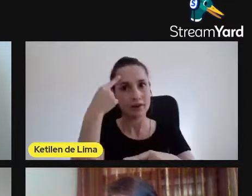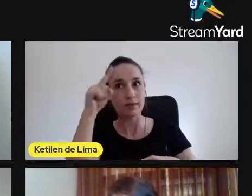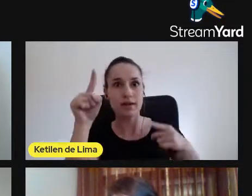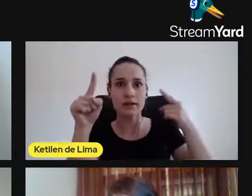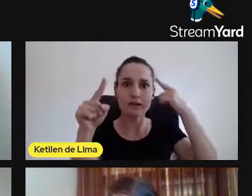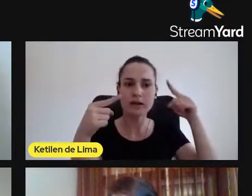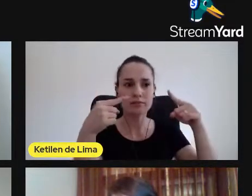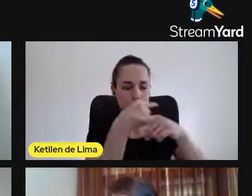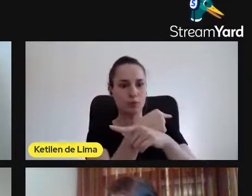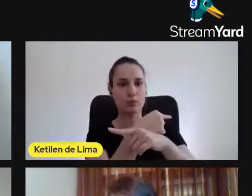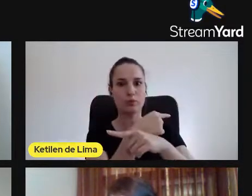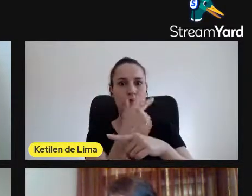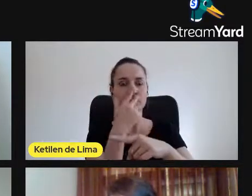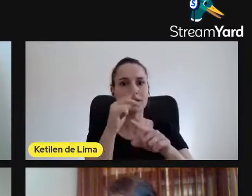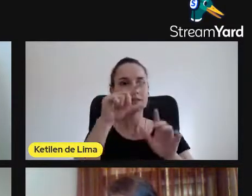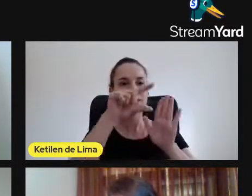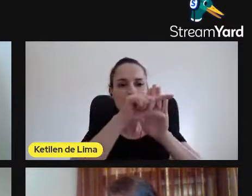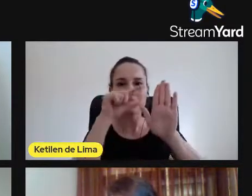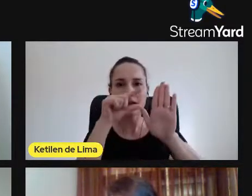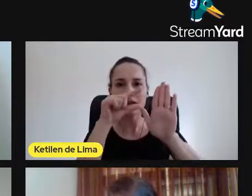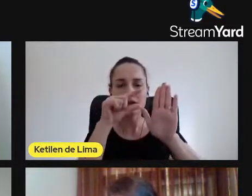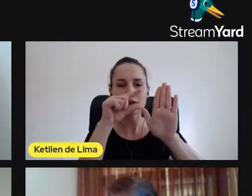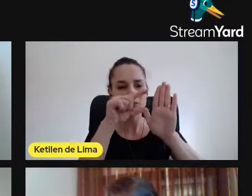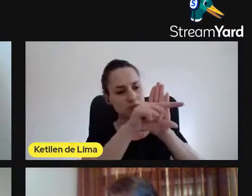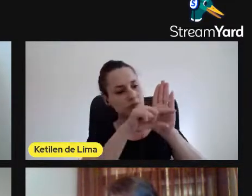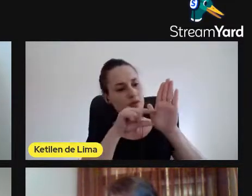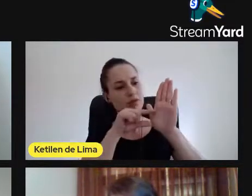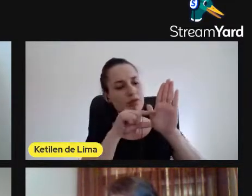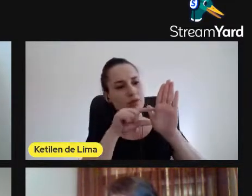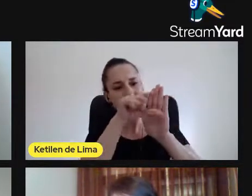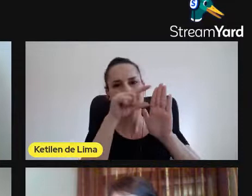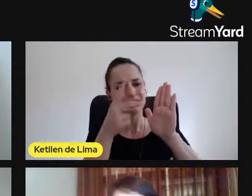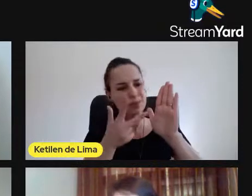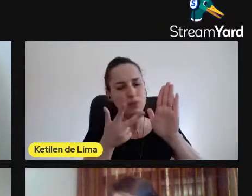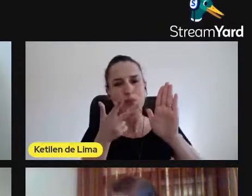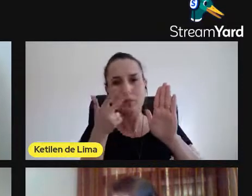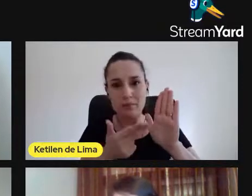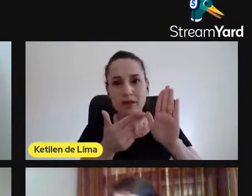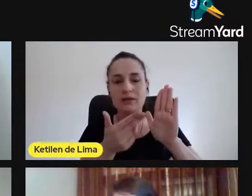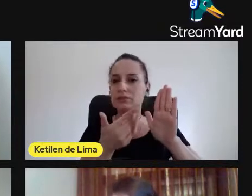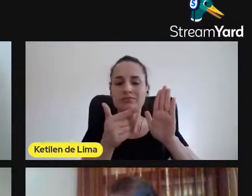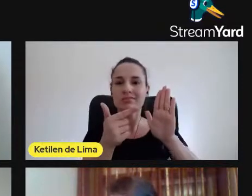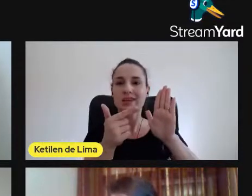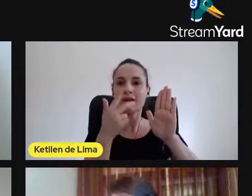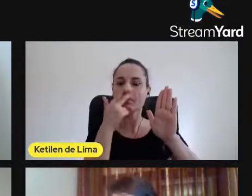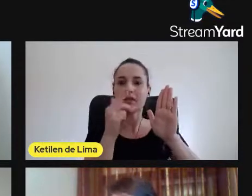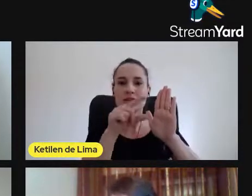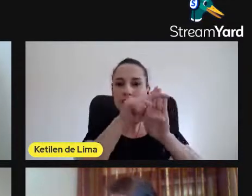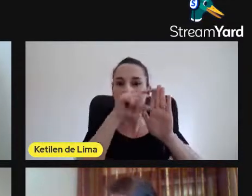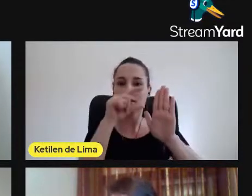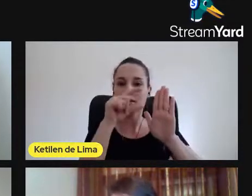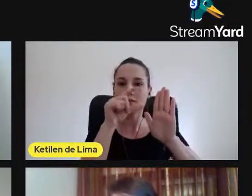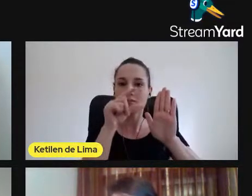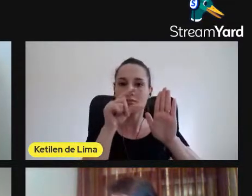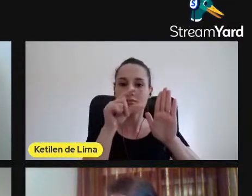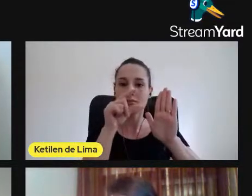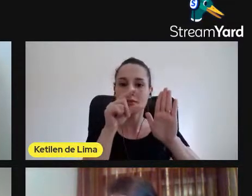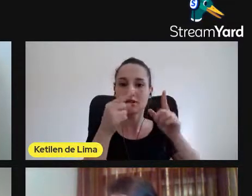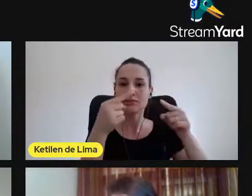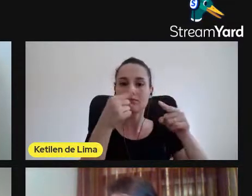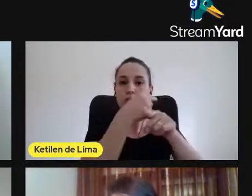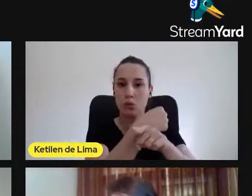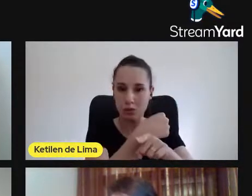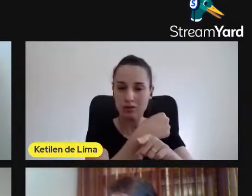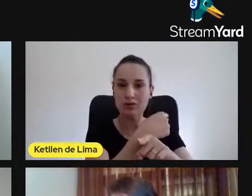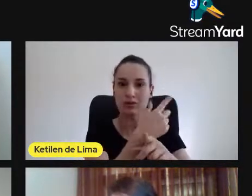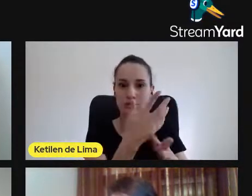e no próximo é a mesma coisa, só que é o contrário. E aí, eu tinha muito isso também. Ah, perdão, eu sou Luísa, eu